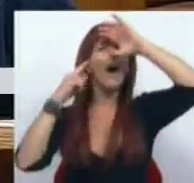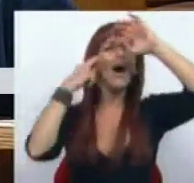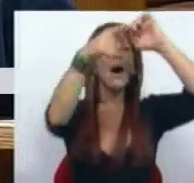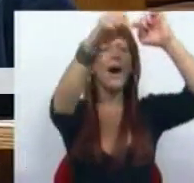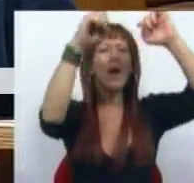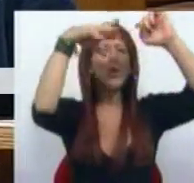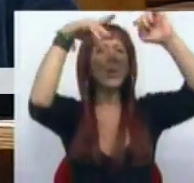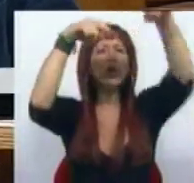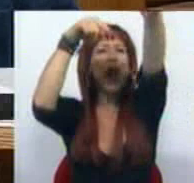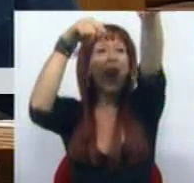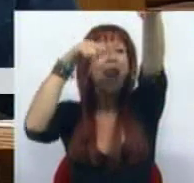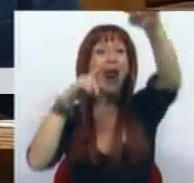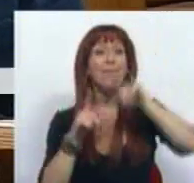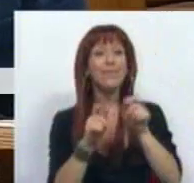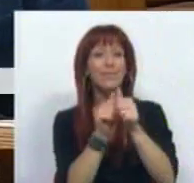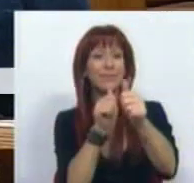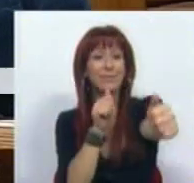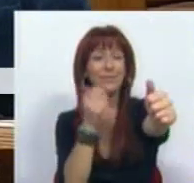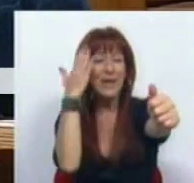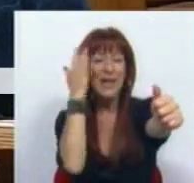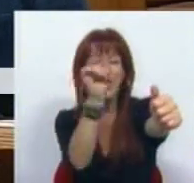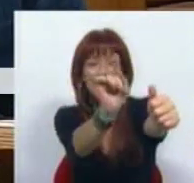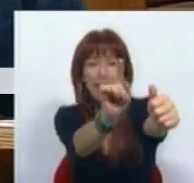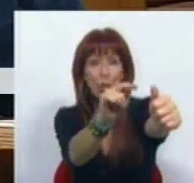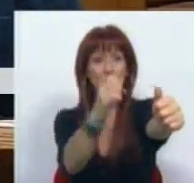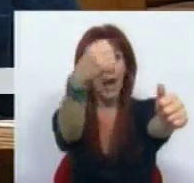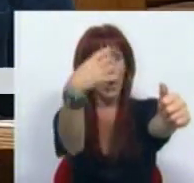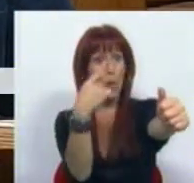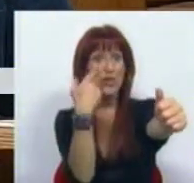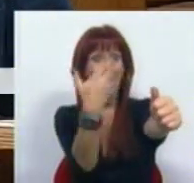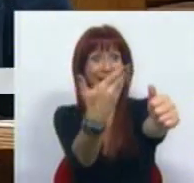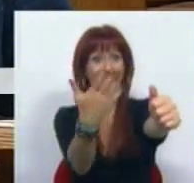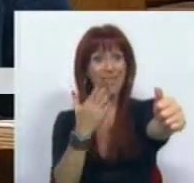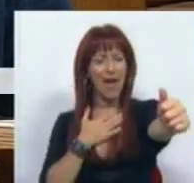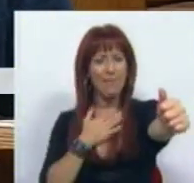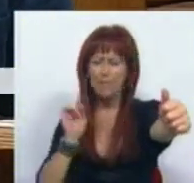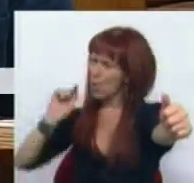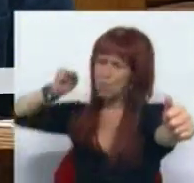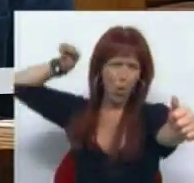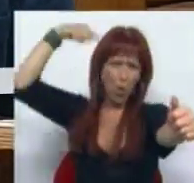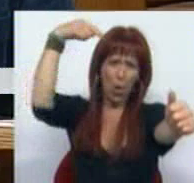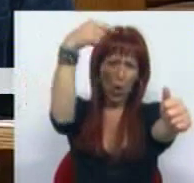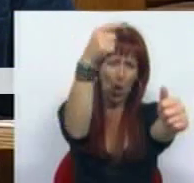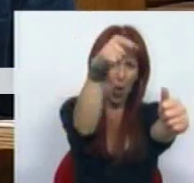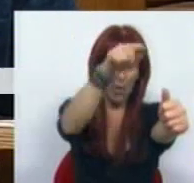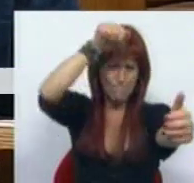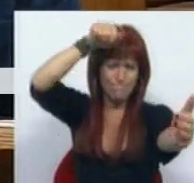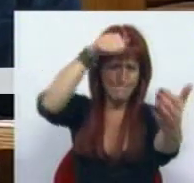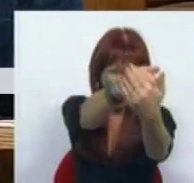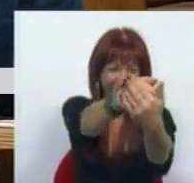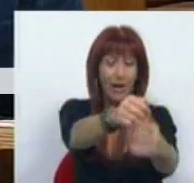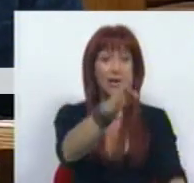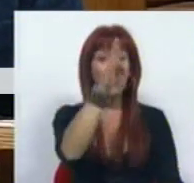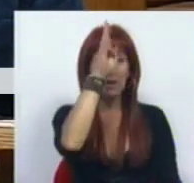túnel e, julgando tratar-se da luz ao fundo do túnel, se atira de cabeça para a dianteira do